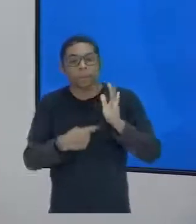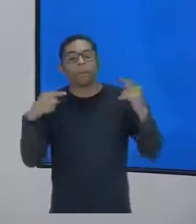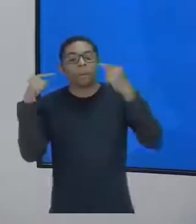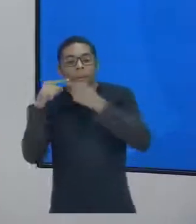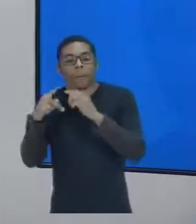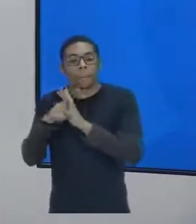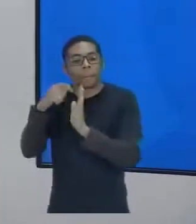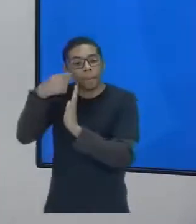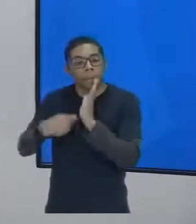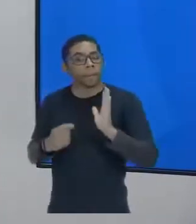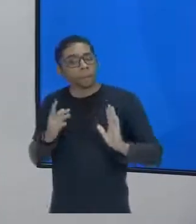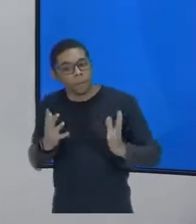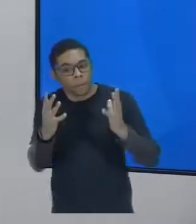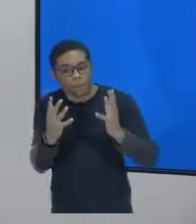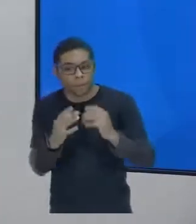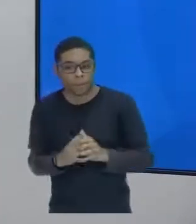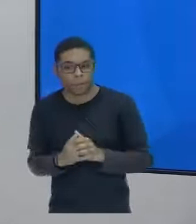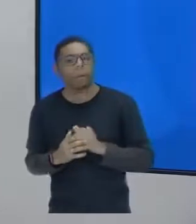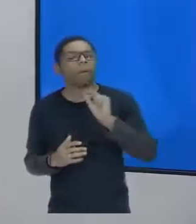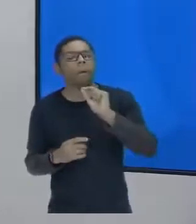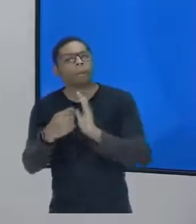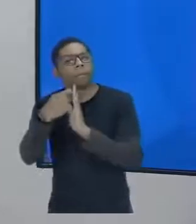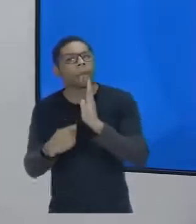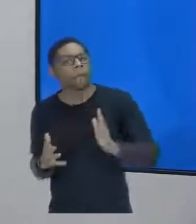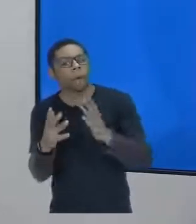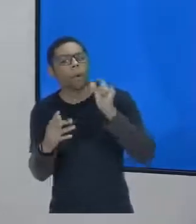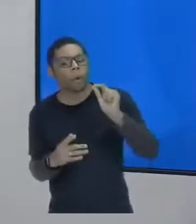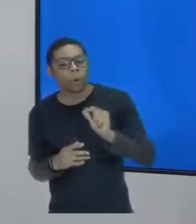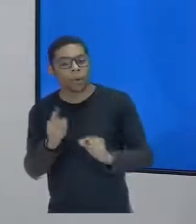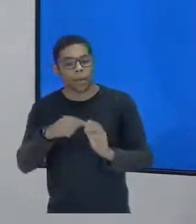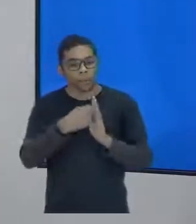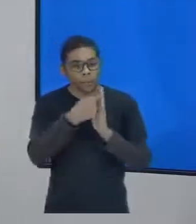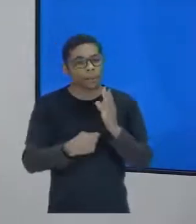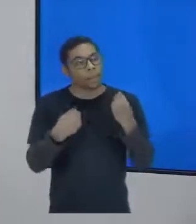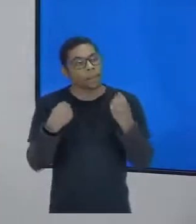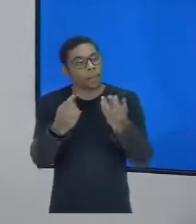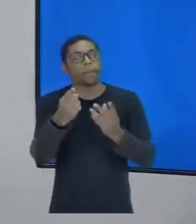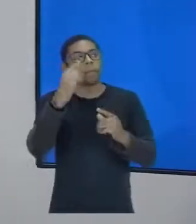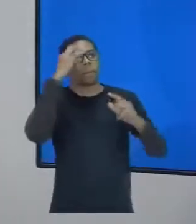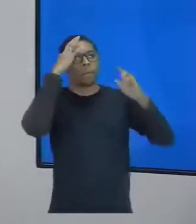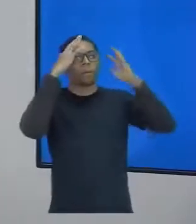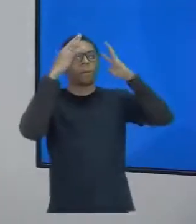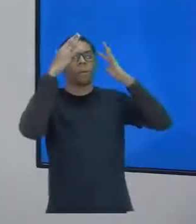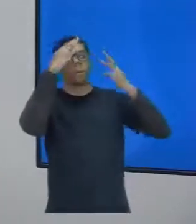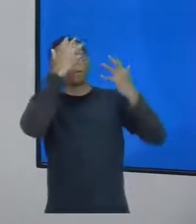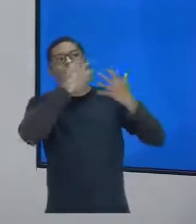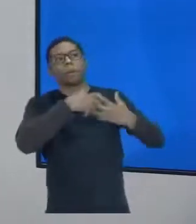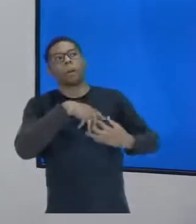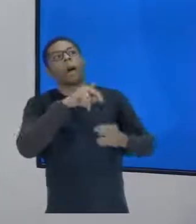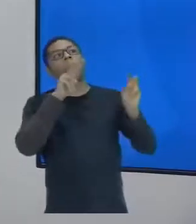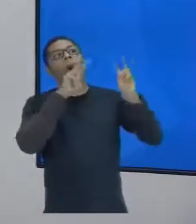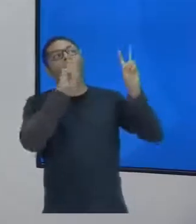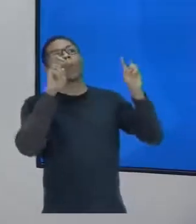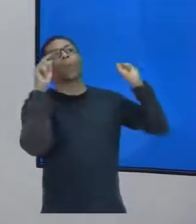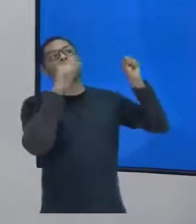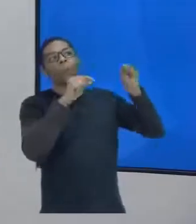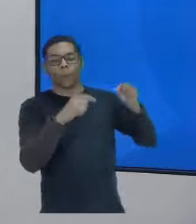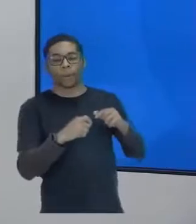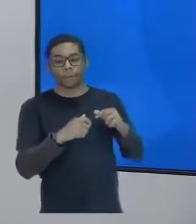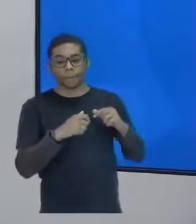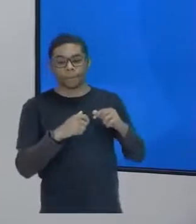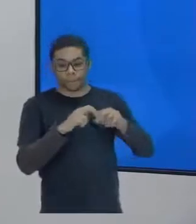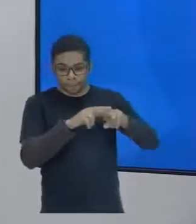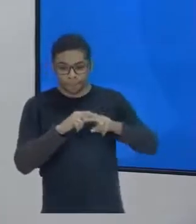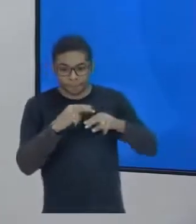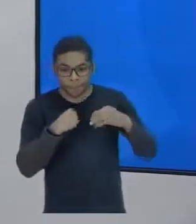através de textos motivadores. E o que são os textos motivadores? São textos que te levam a pensar um determinado assunto. E eu vou passar para vocês